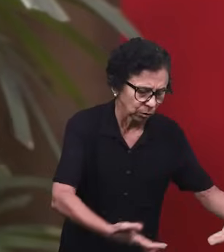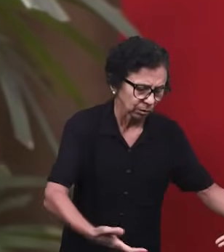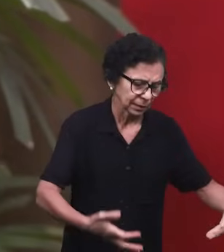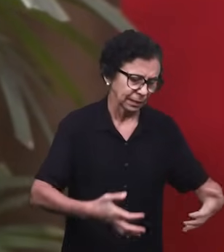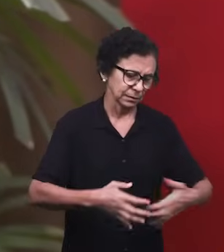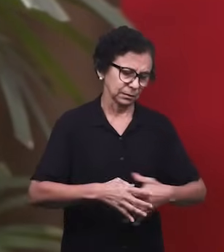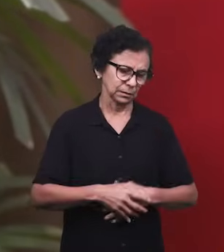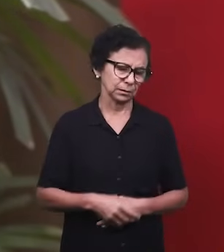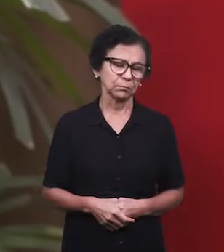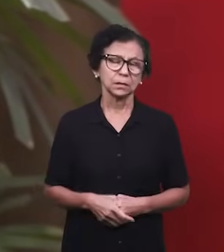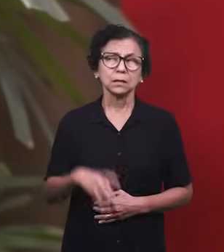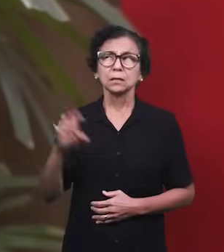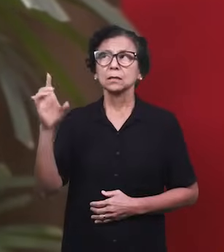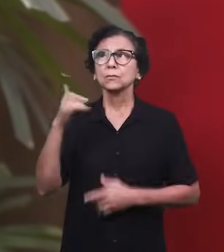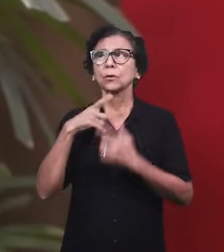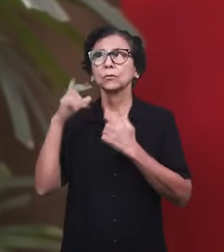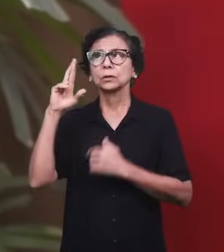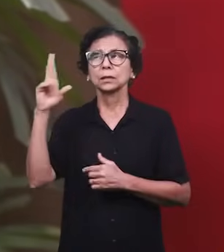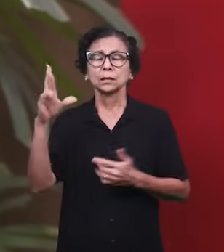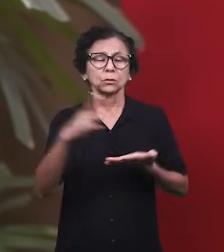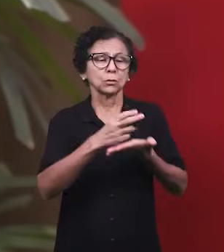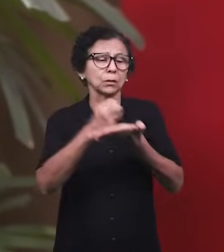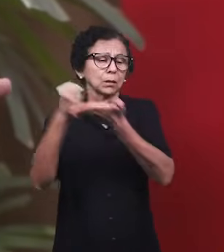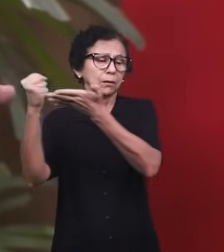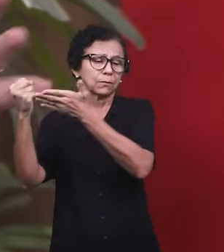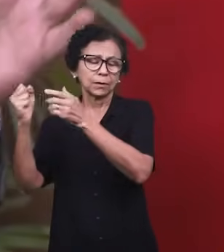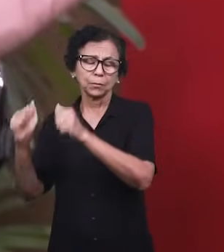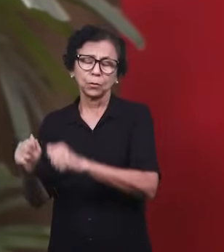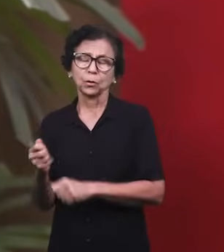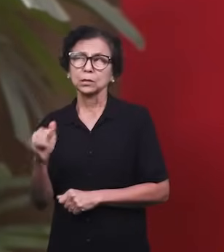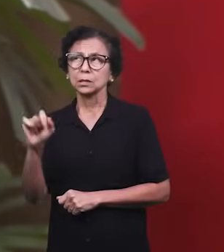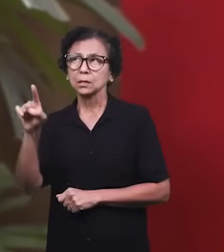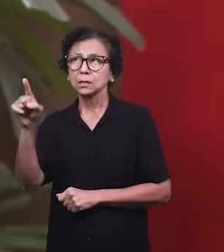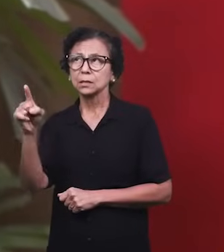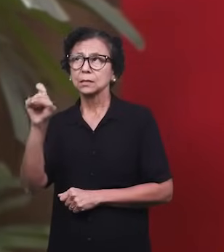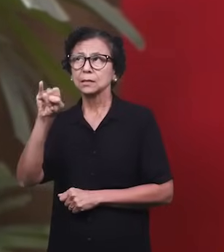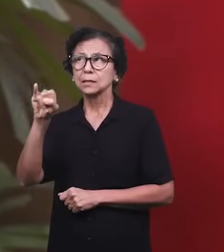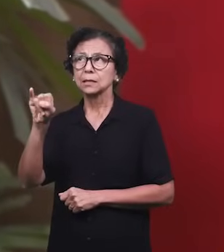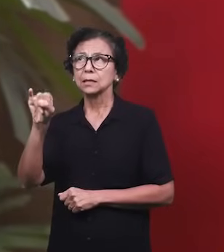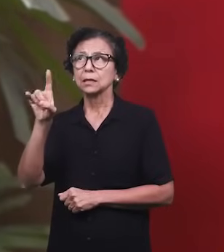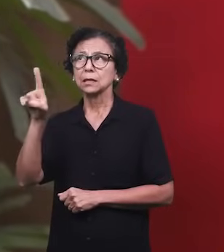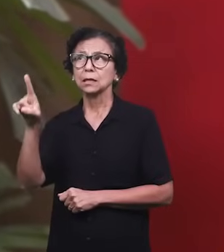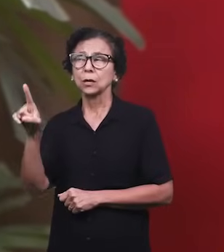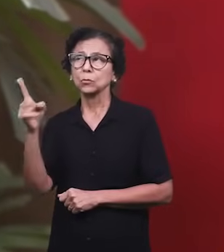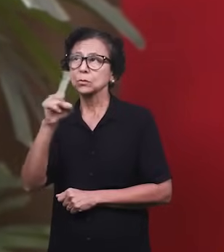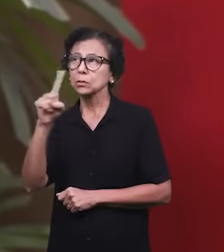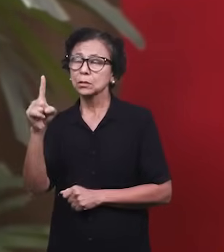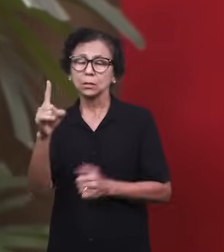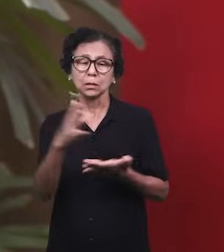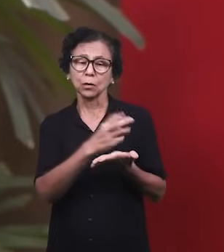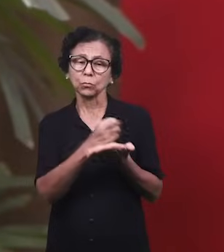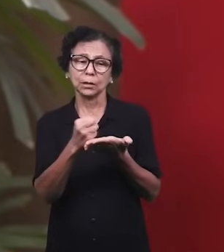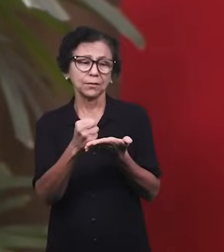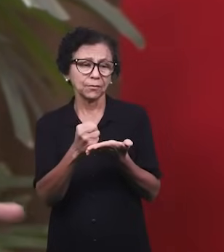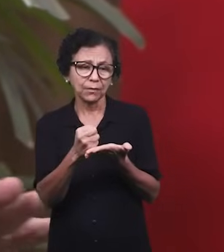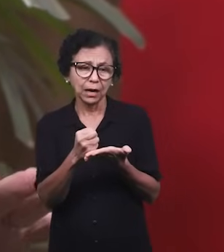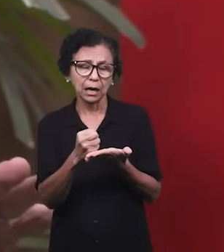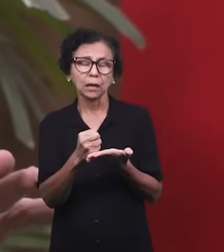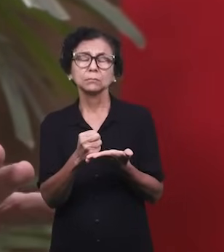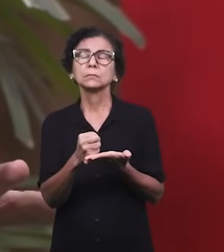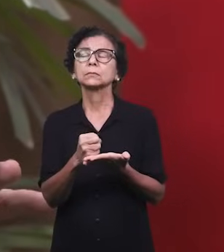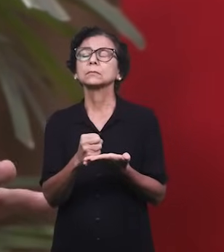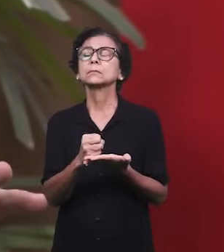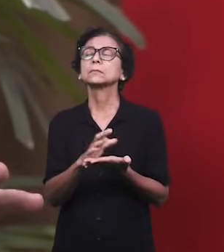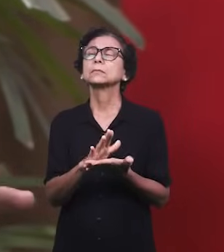Deus quiser levá-la, Ele leva. Se não quiser, Ele nos devolve ela amanhã cedo. Vamos dormir. E orei ao Senhor e